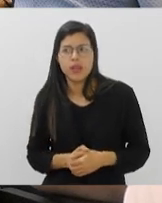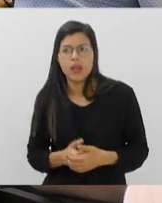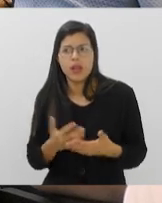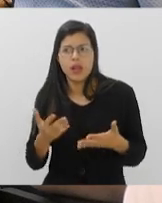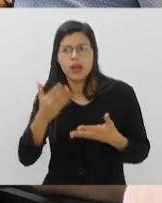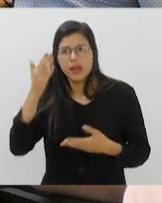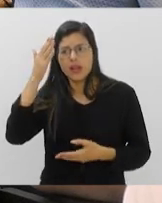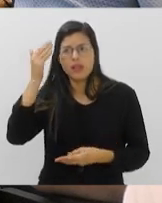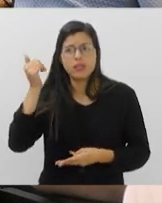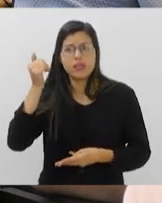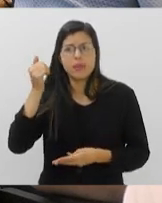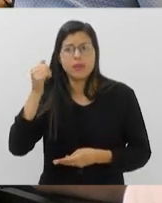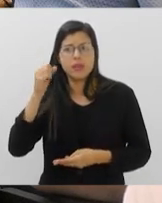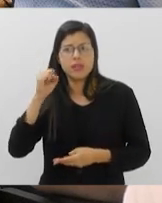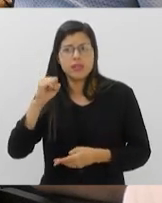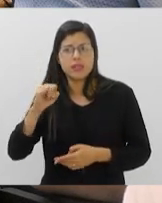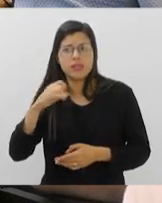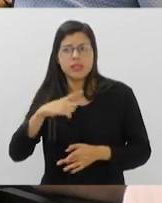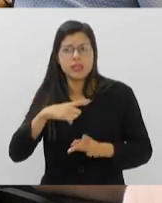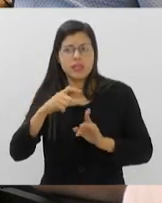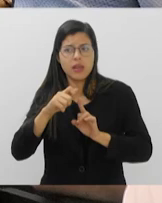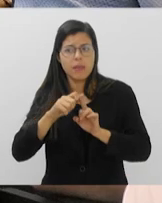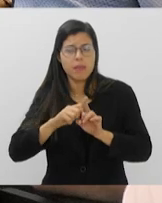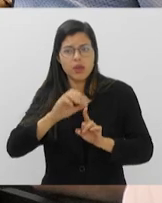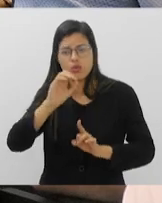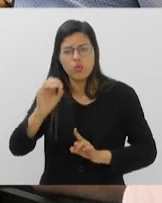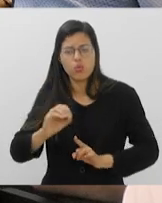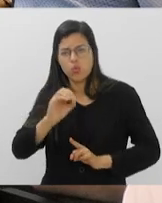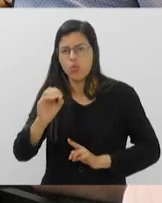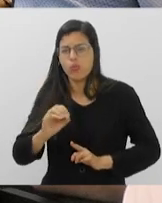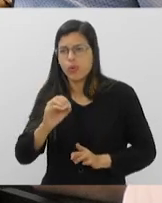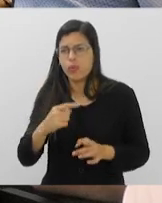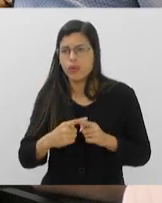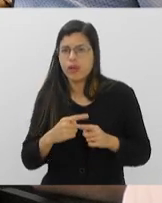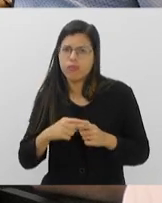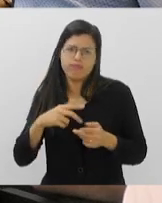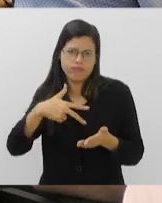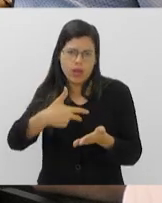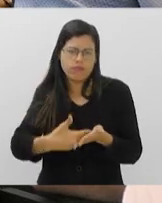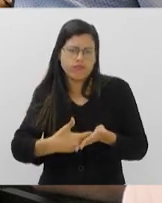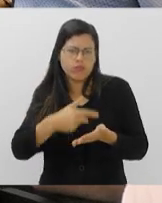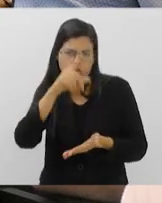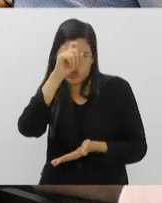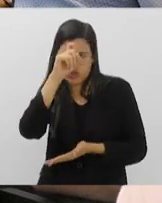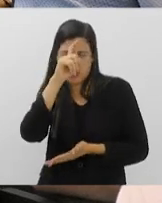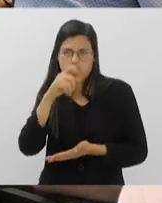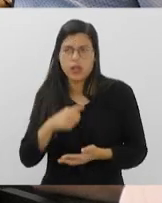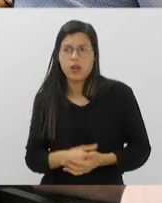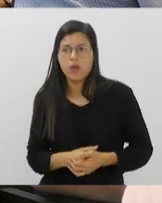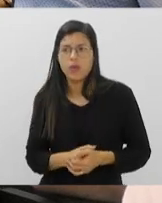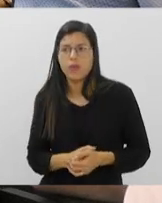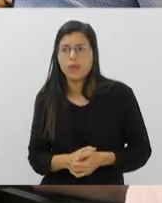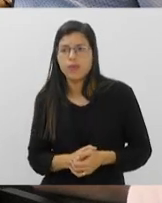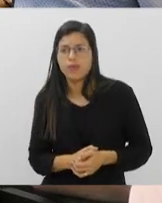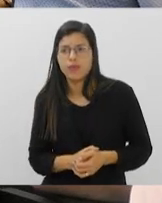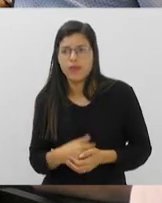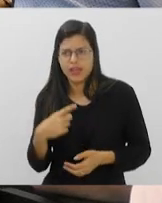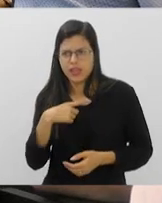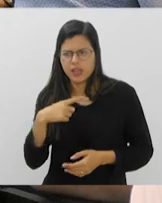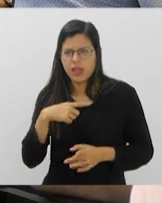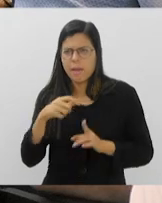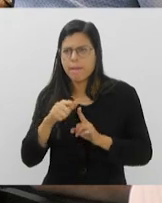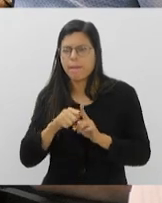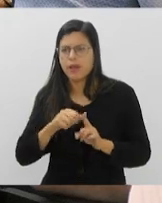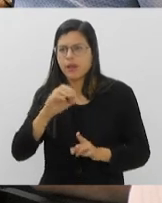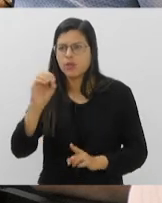se tem se vai ter YouTube porque ela tá hospitalizada vai vai vai passar no YouTube